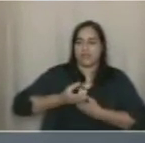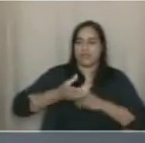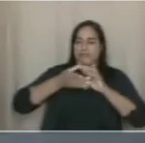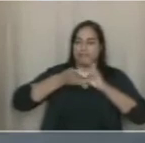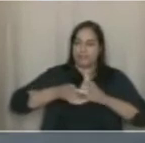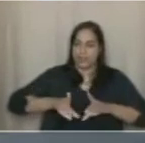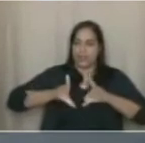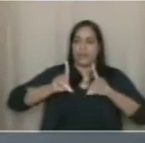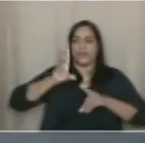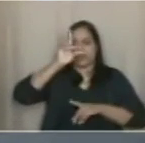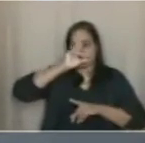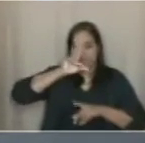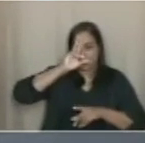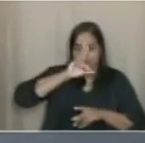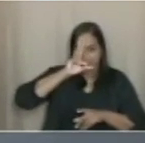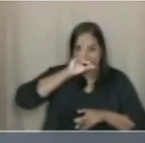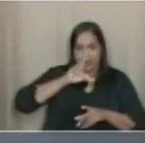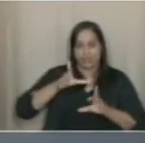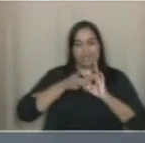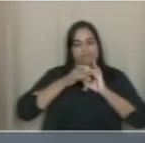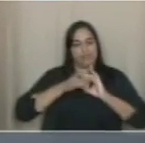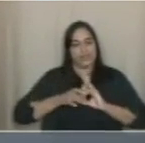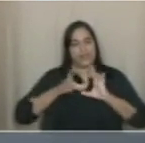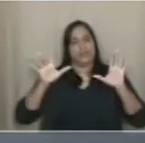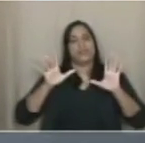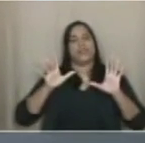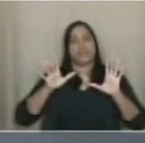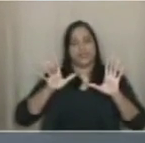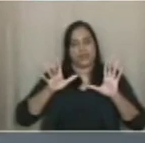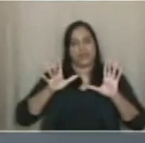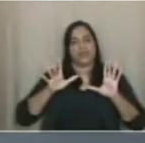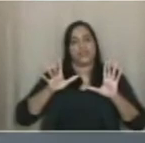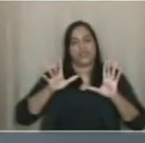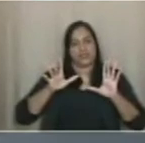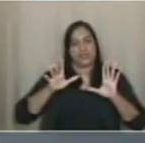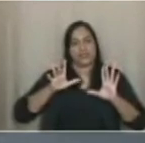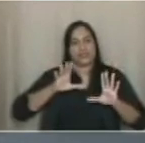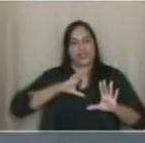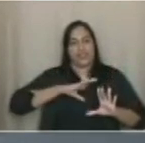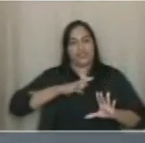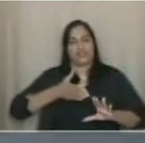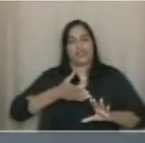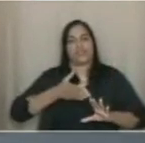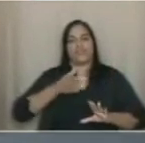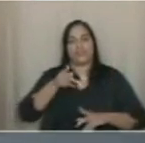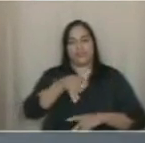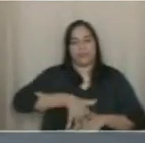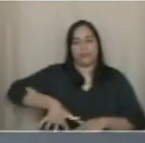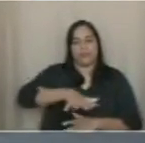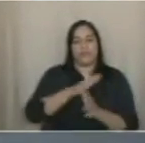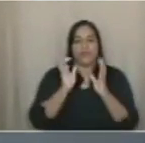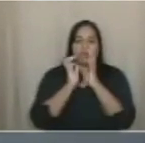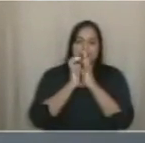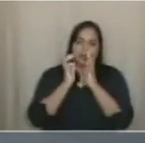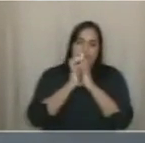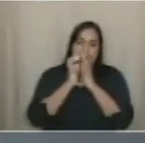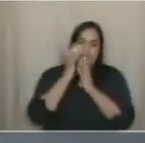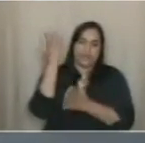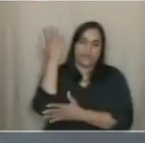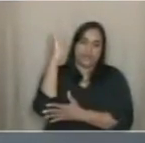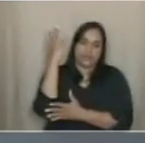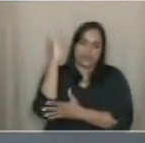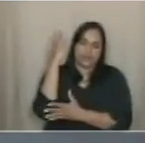democráticas históricas libertárias heróicas do Bravo povo recifense